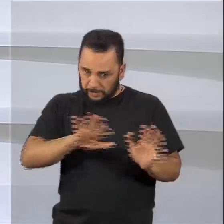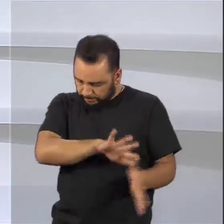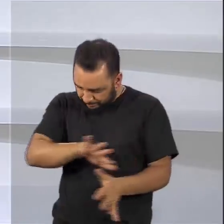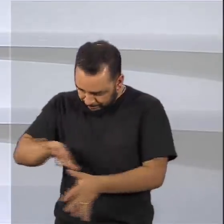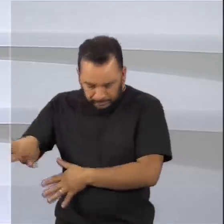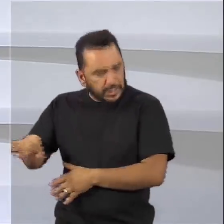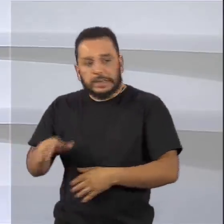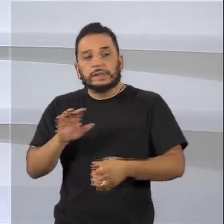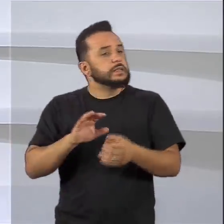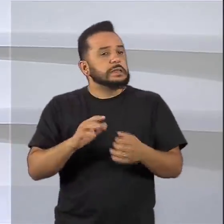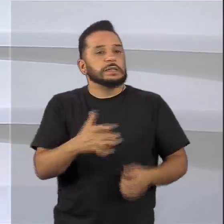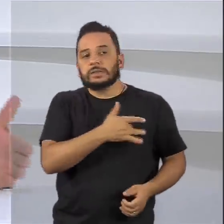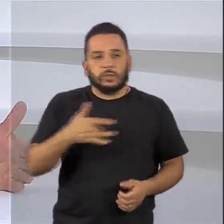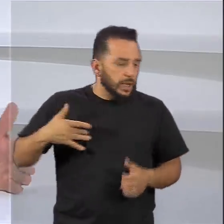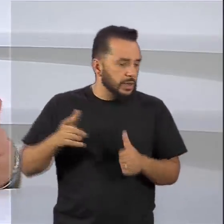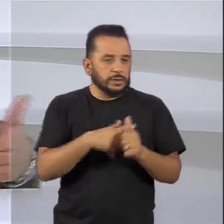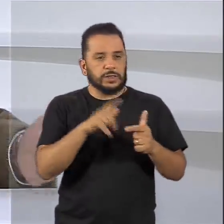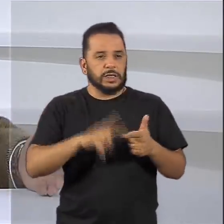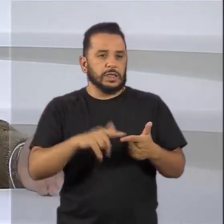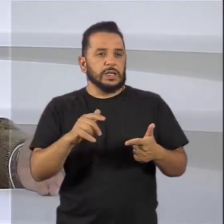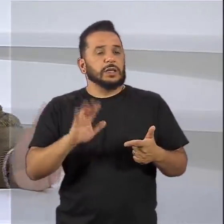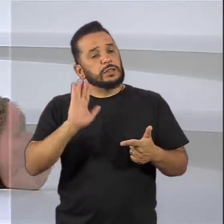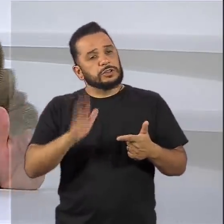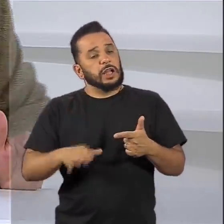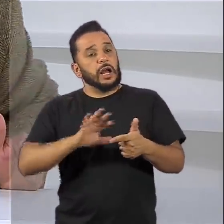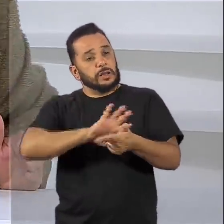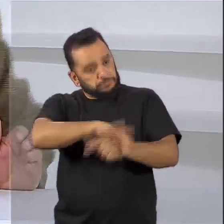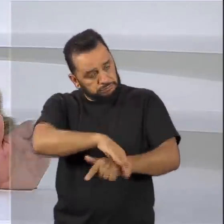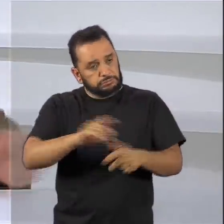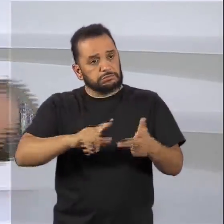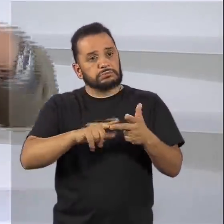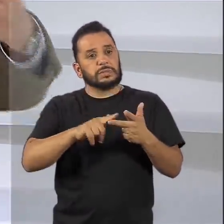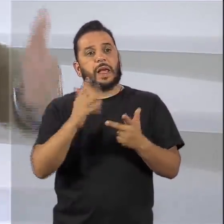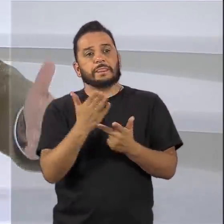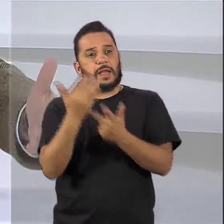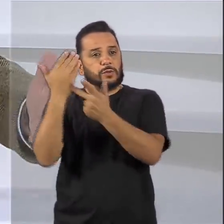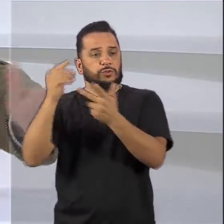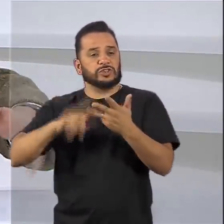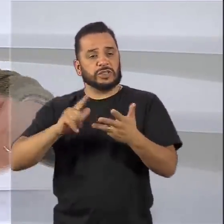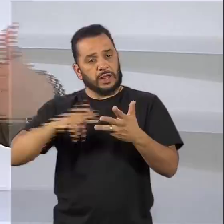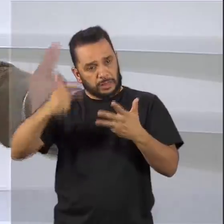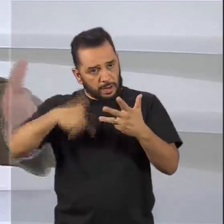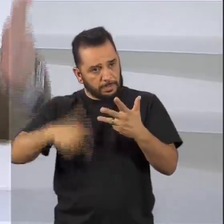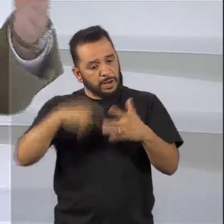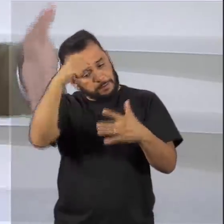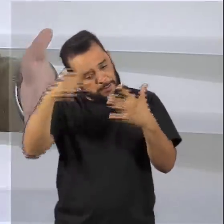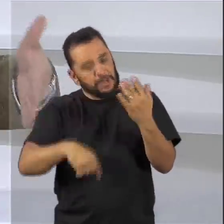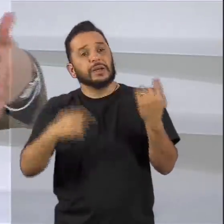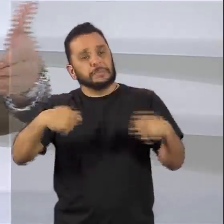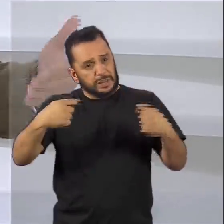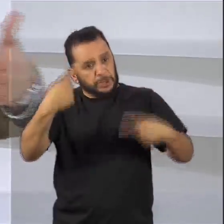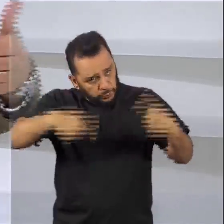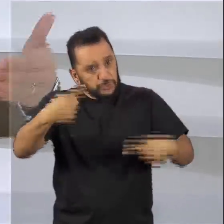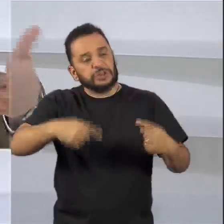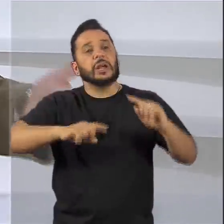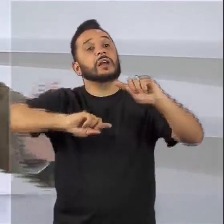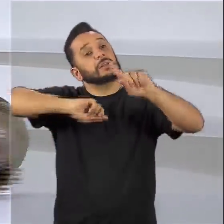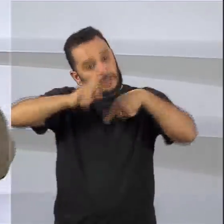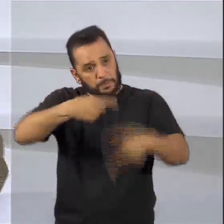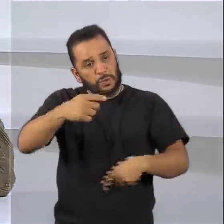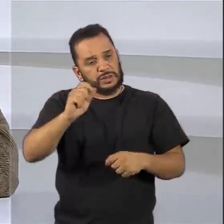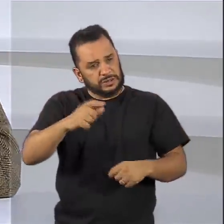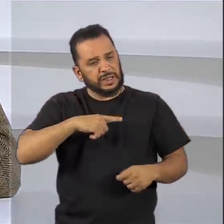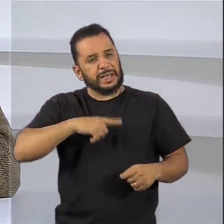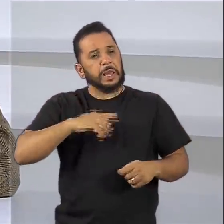sobre tecnologia, sobre emprego, isso é que falta. Né? Esse é o momento de você ir para o segundo turno. Depois, sim, vai ter um embate